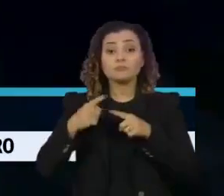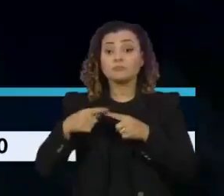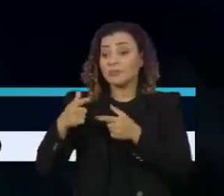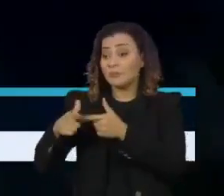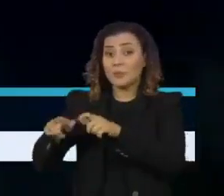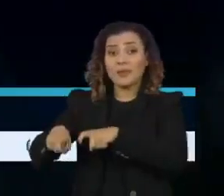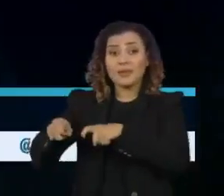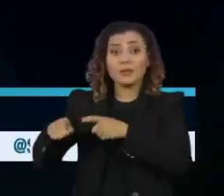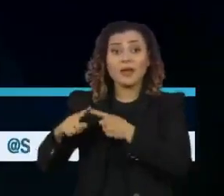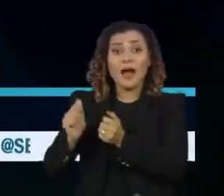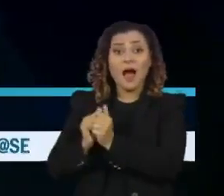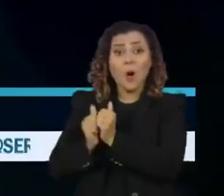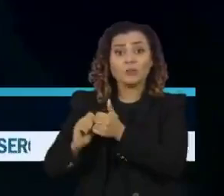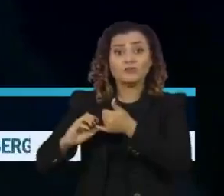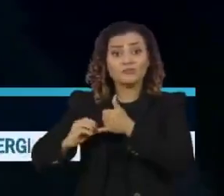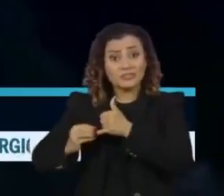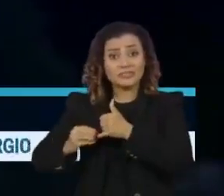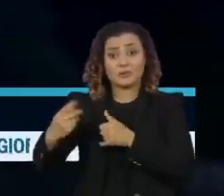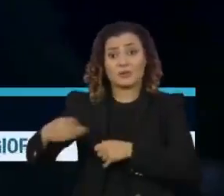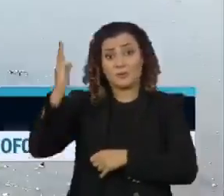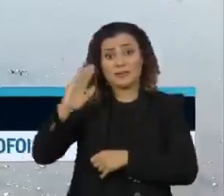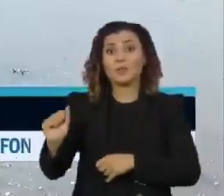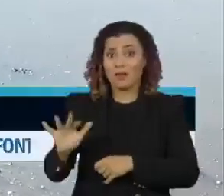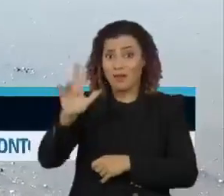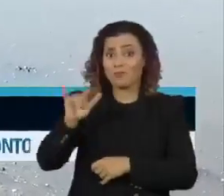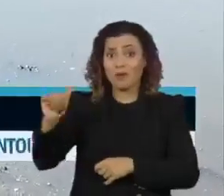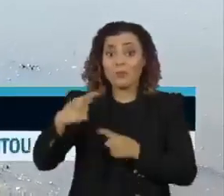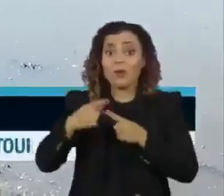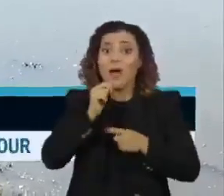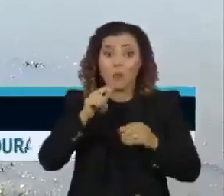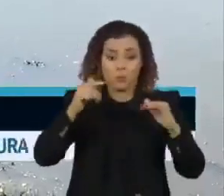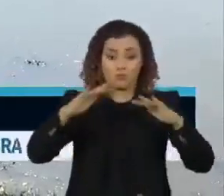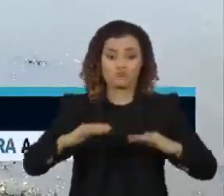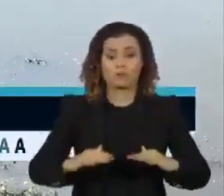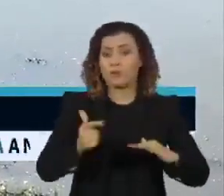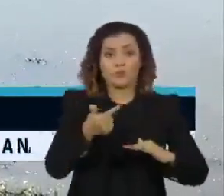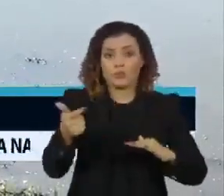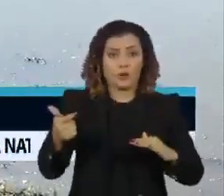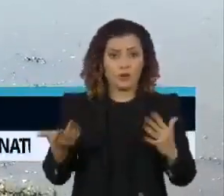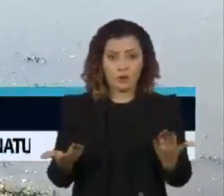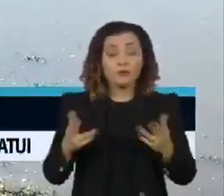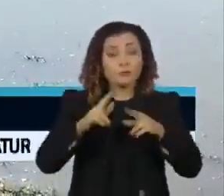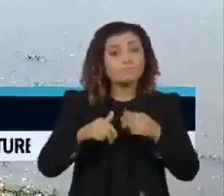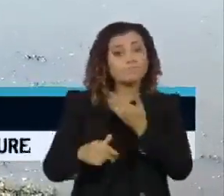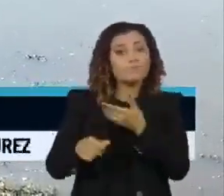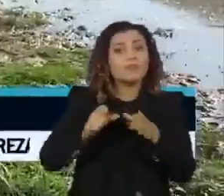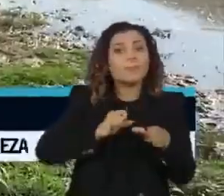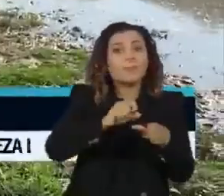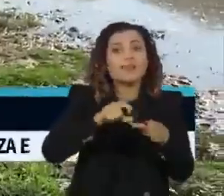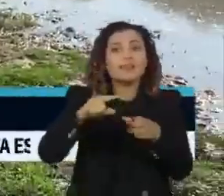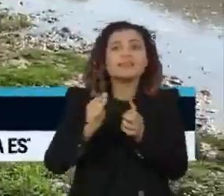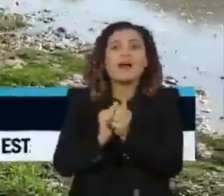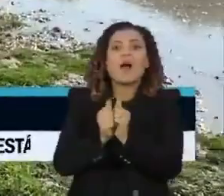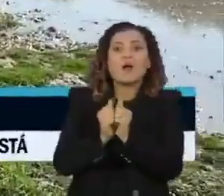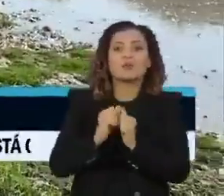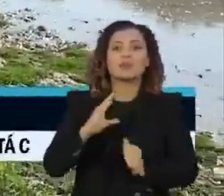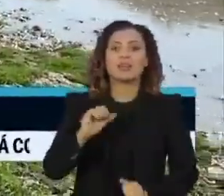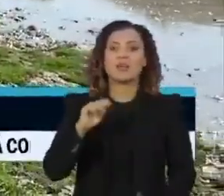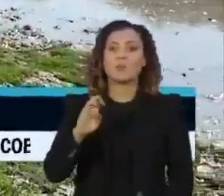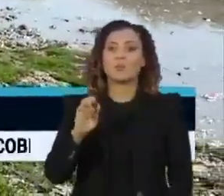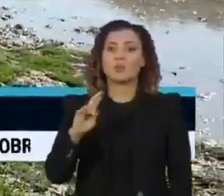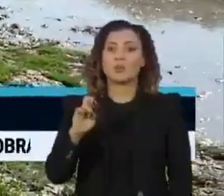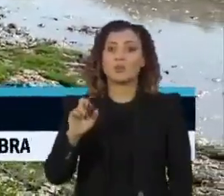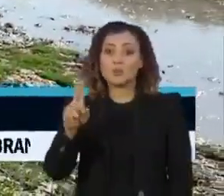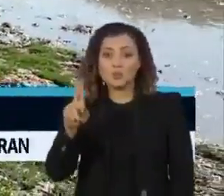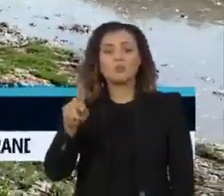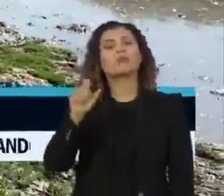e ameaça o arroz com feijão do brasileiro. Justino tem uma pequena plantação de arroz em Camboriú, Santa